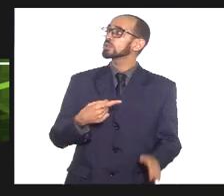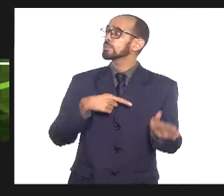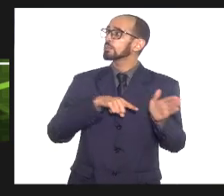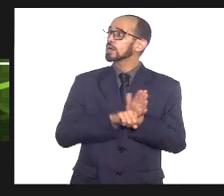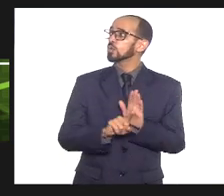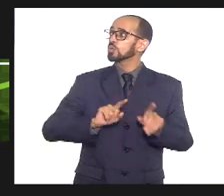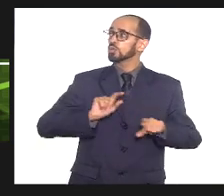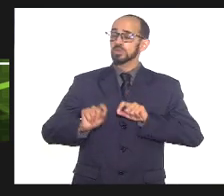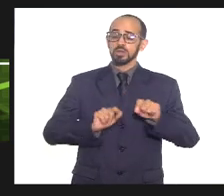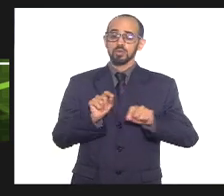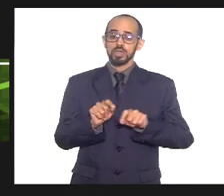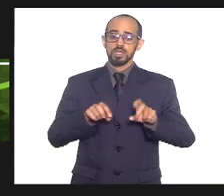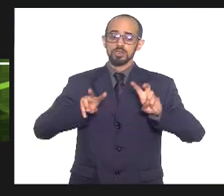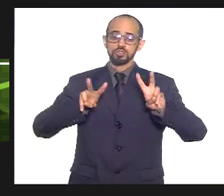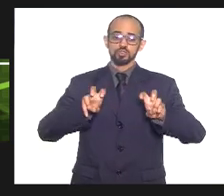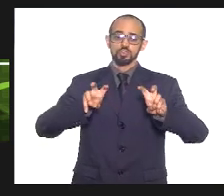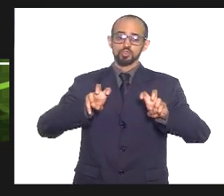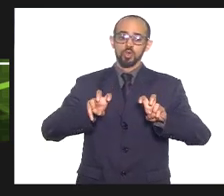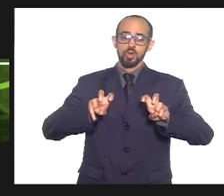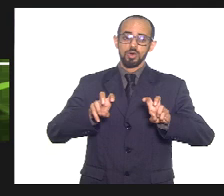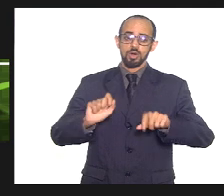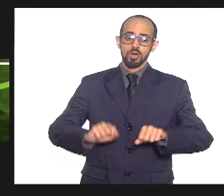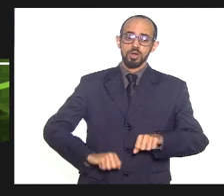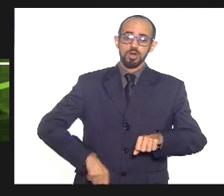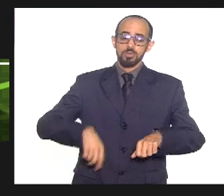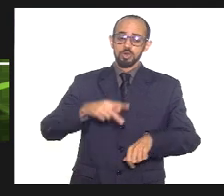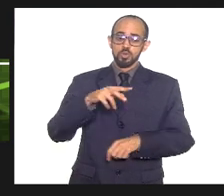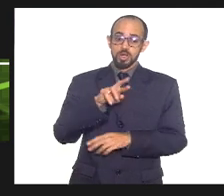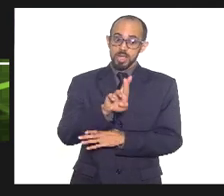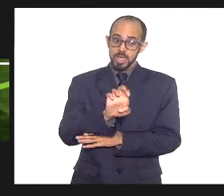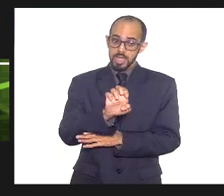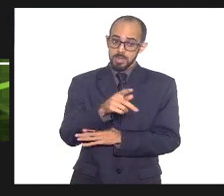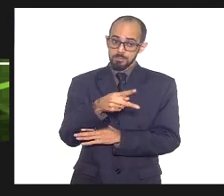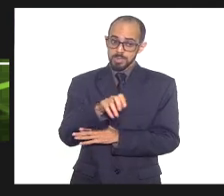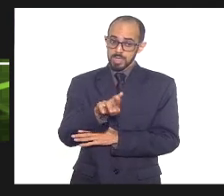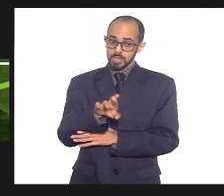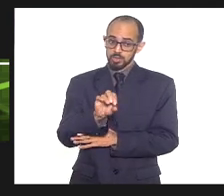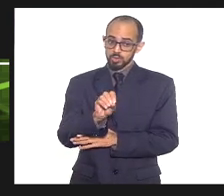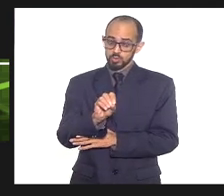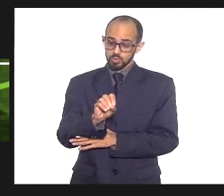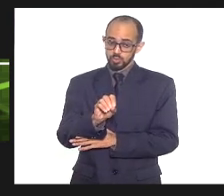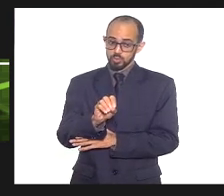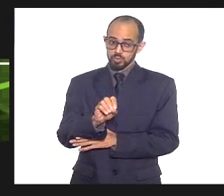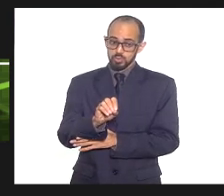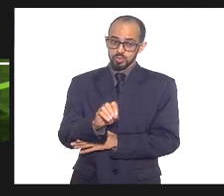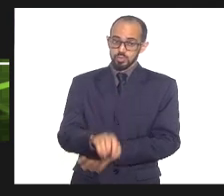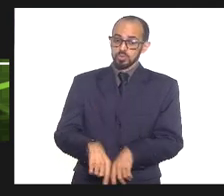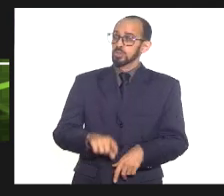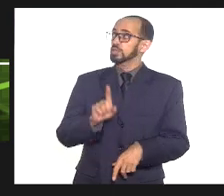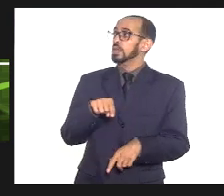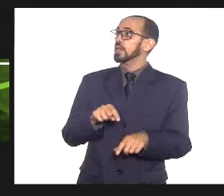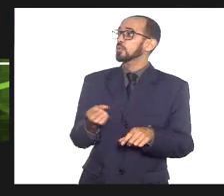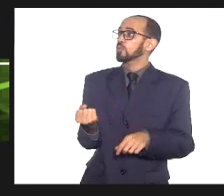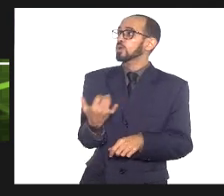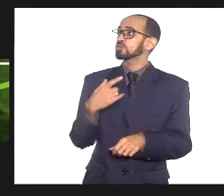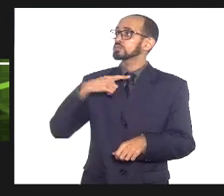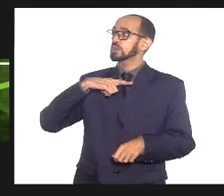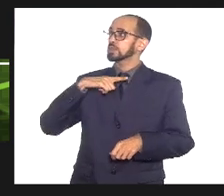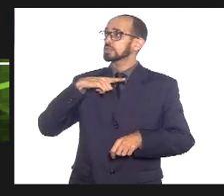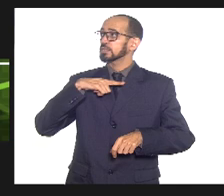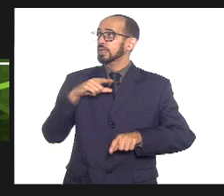é muito em relação ao repetro industrialização, em especial quando você tem a questão